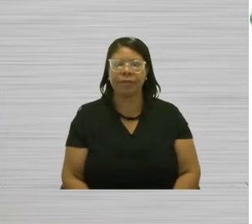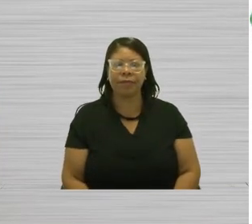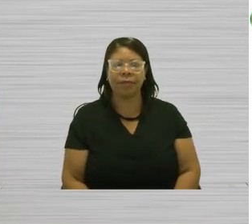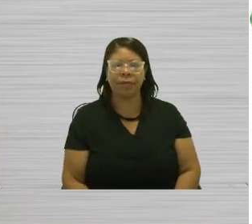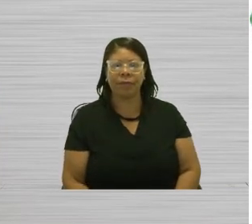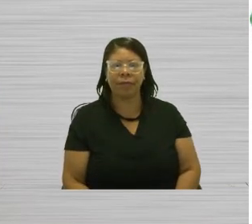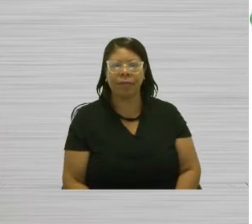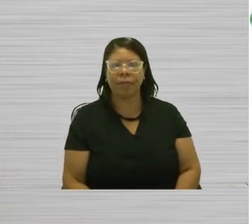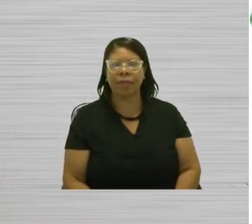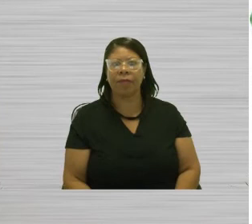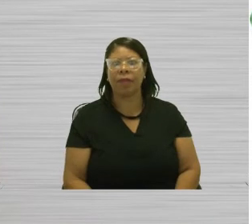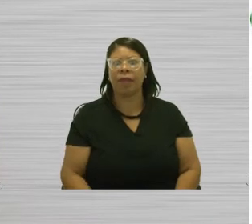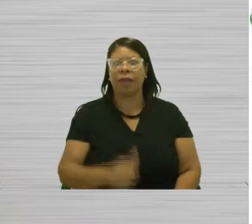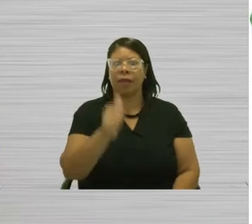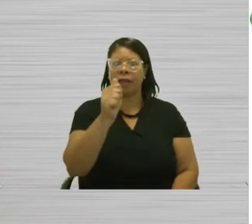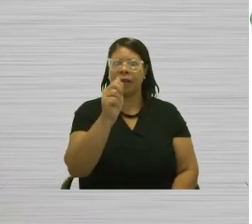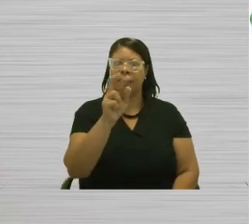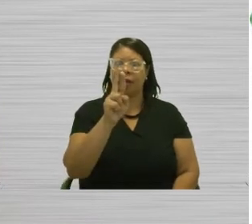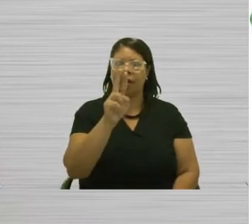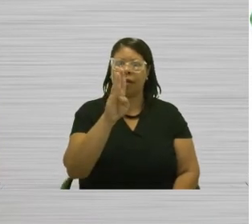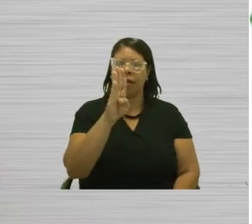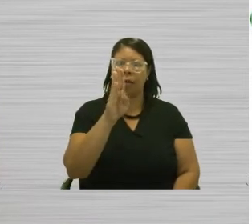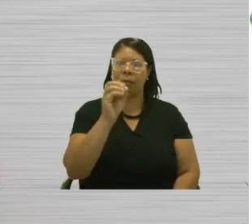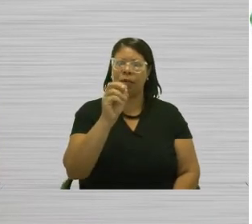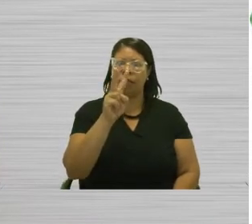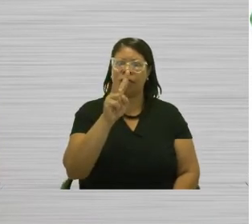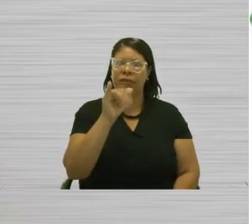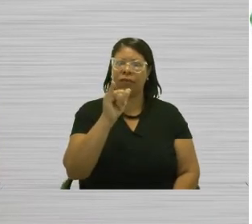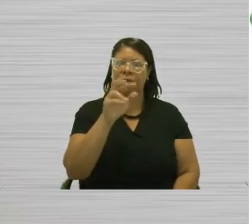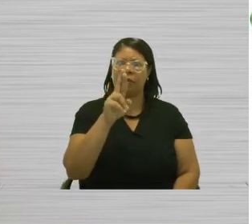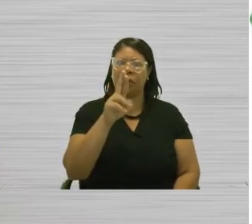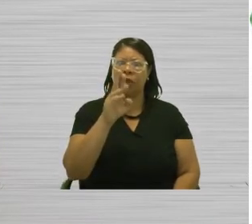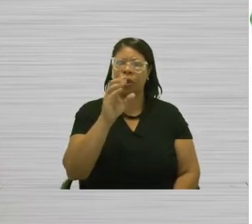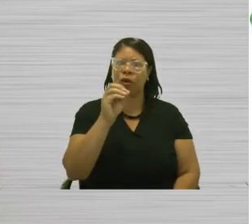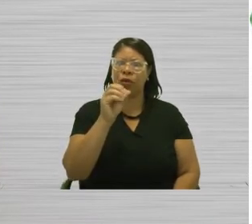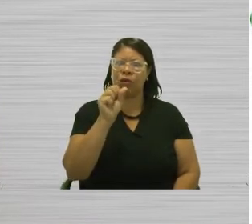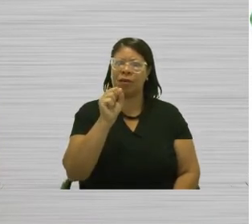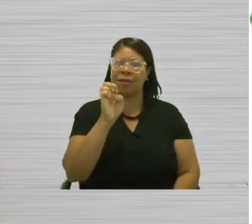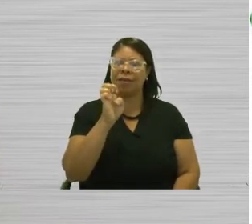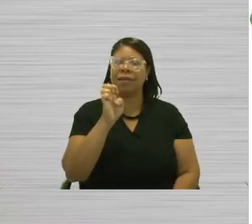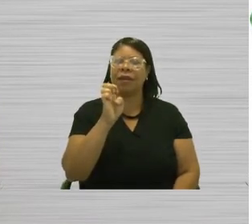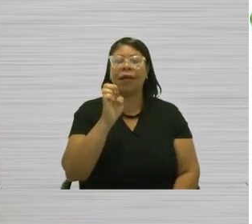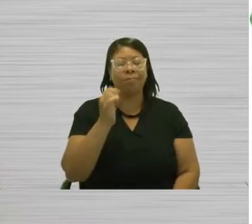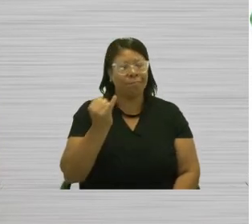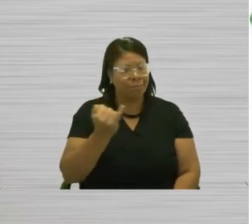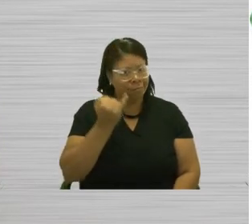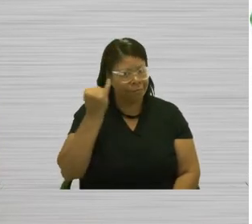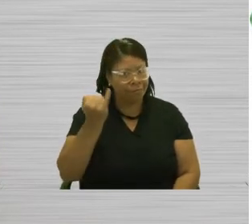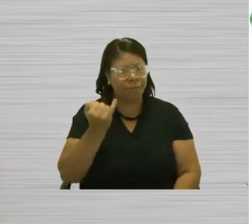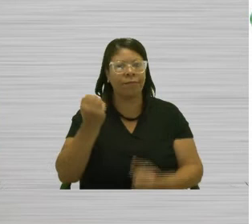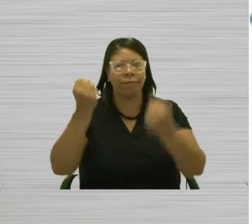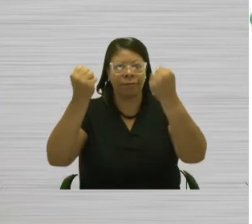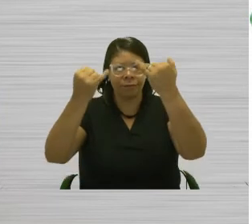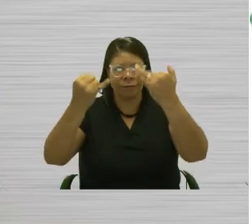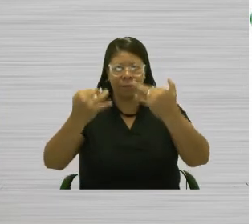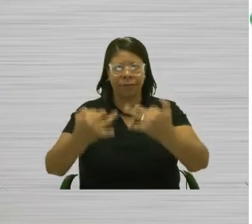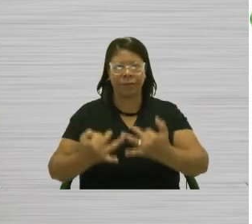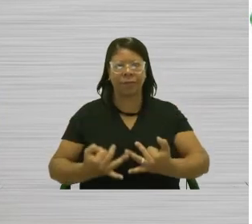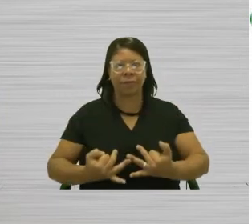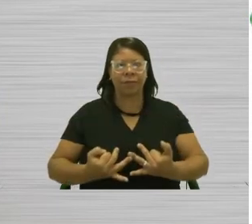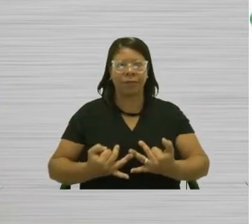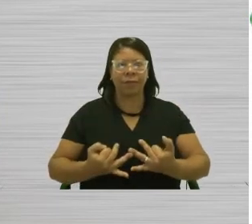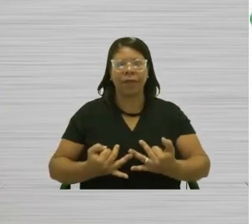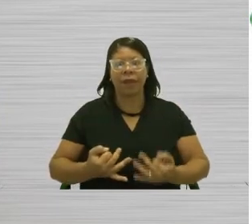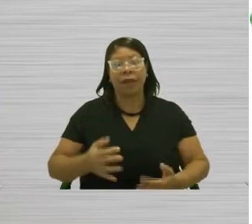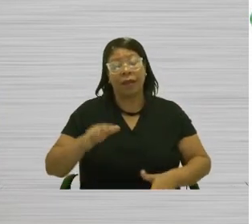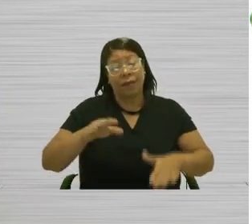Das arboviroses, a gente está falando em arboviroses, é importante a gente falar que às vezes a